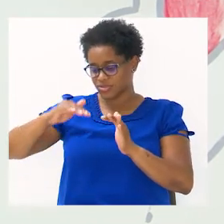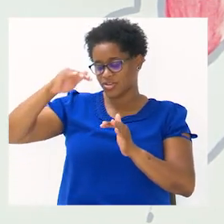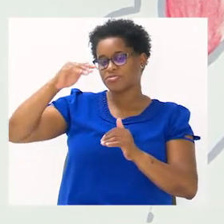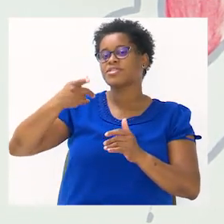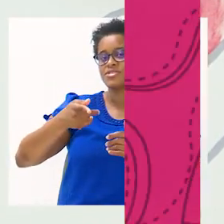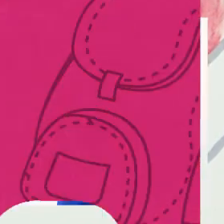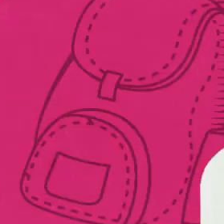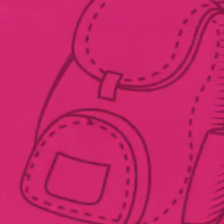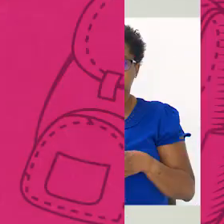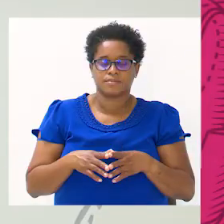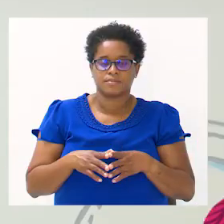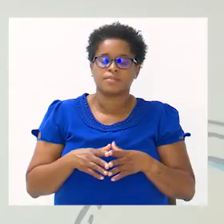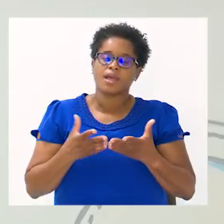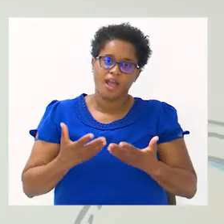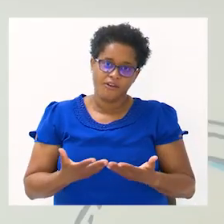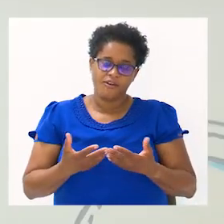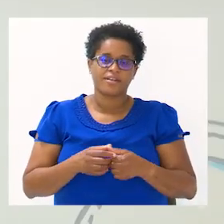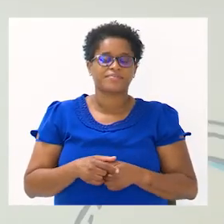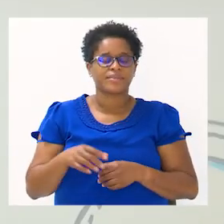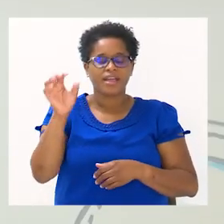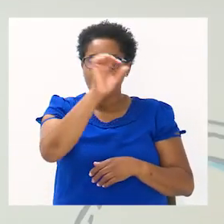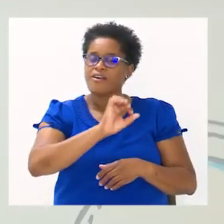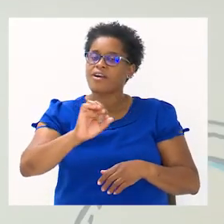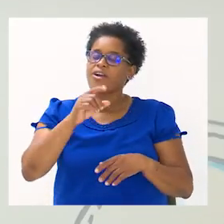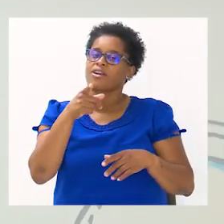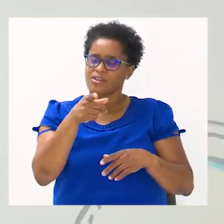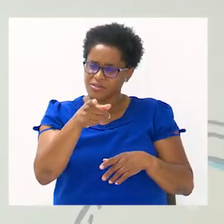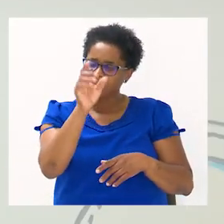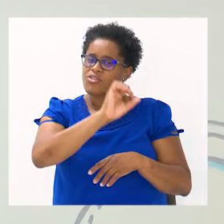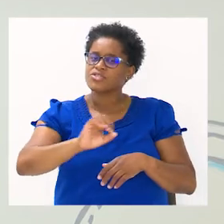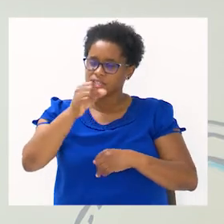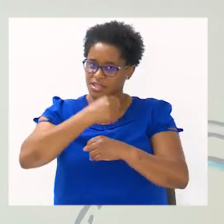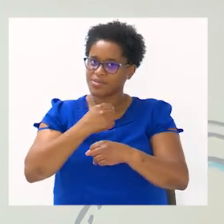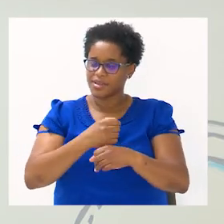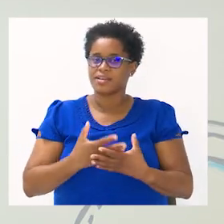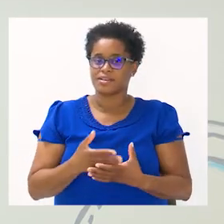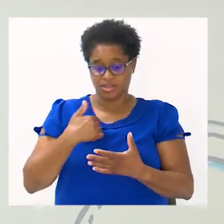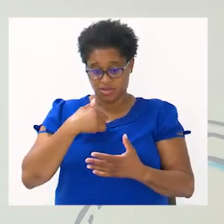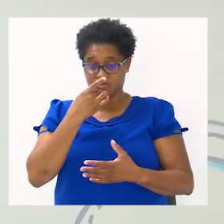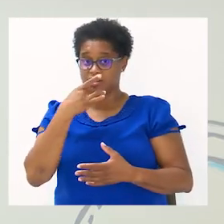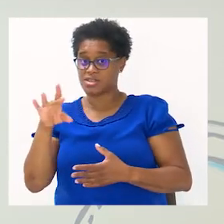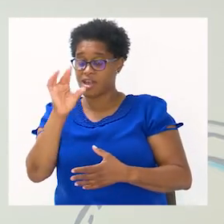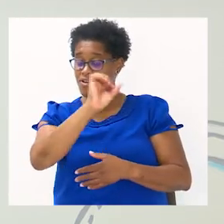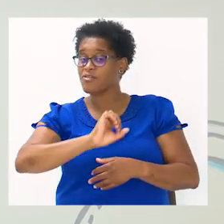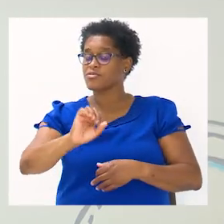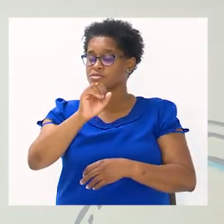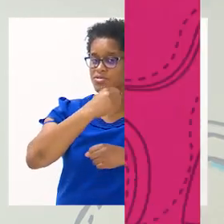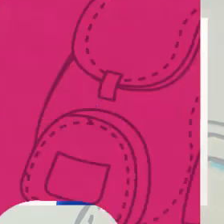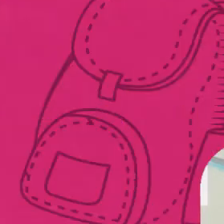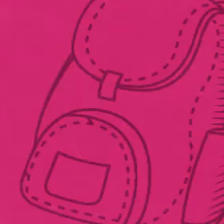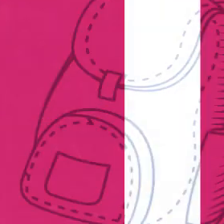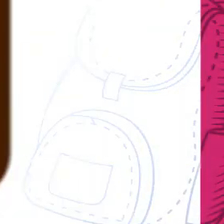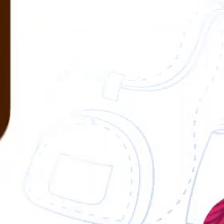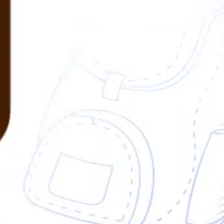mesmo. Agora é a vossa vez de trabalharem. Vou deixar-vos como TPC.